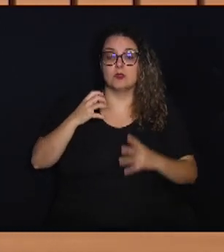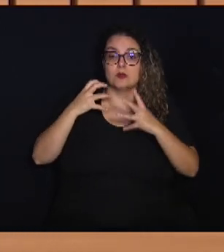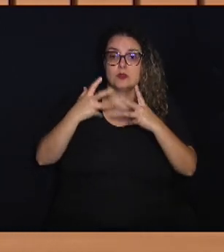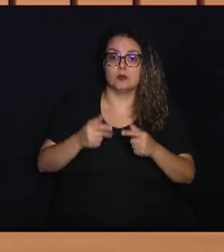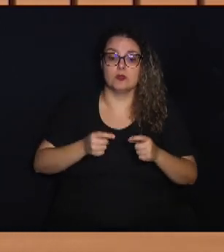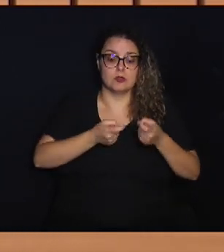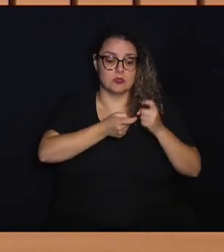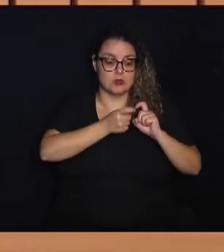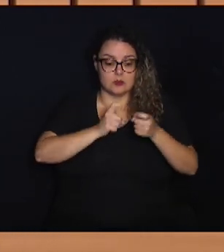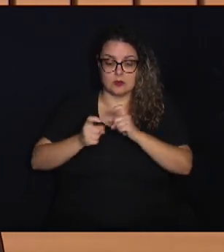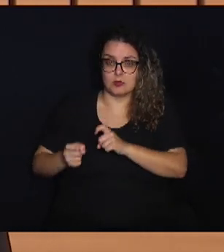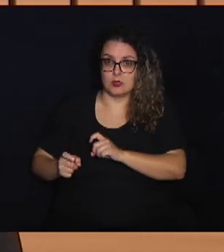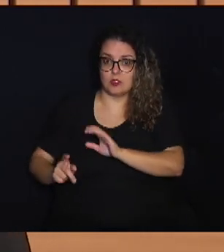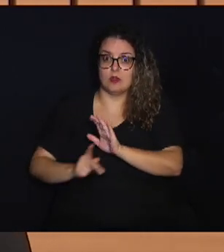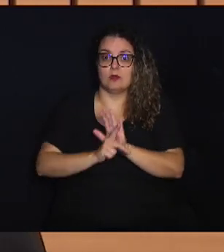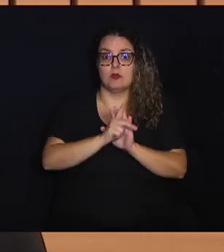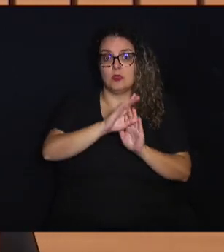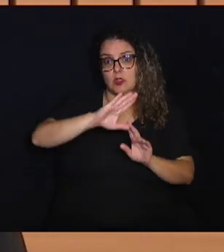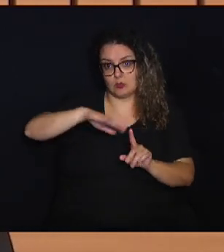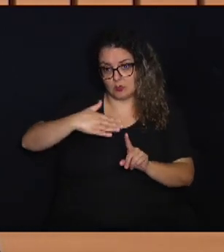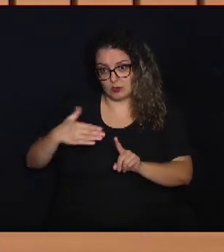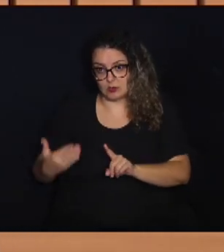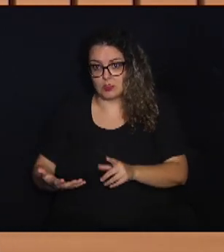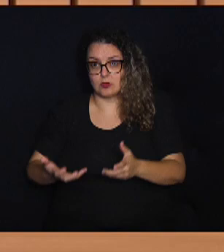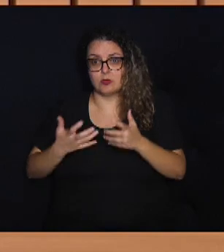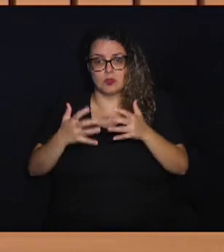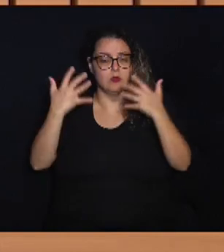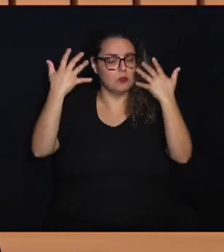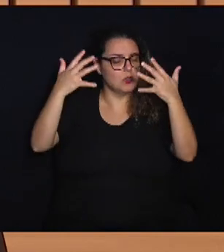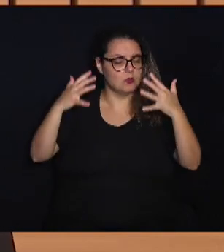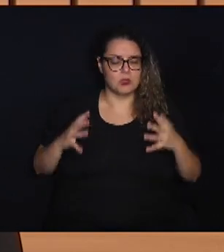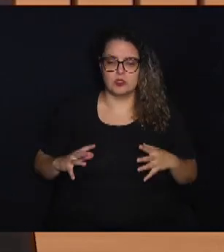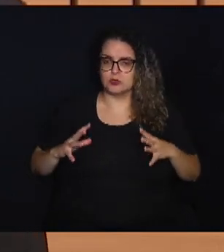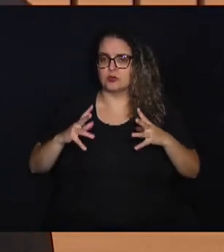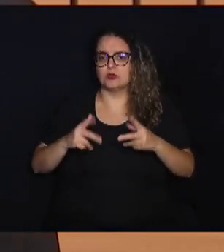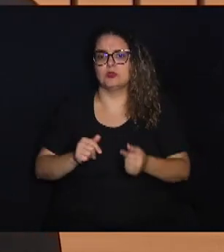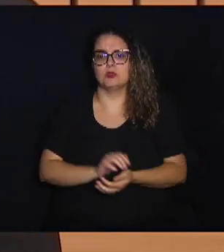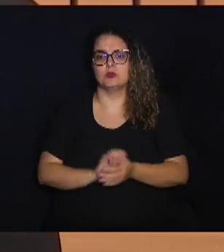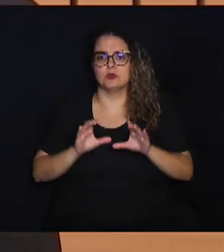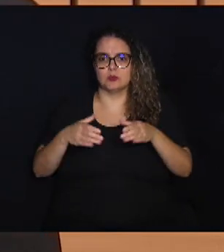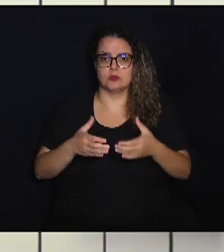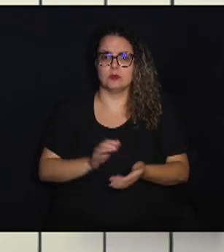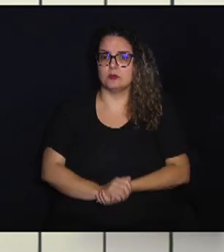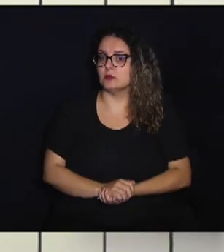sessão tem projeto da honraria. Eu quero aqui parabenizar todo o nosso grupo.